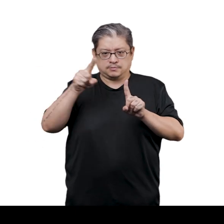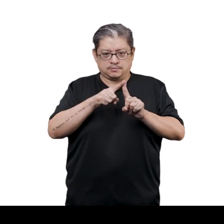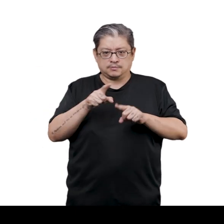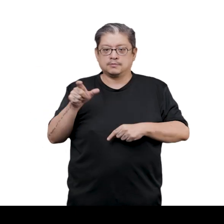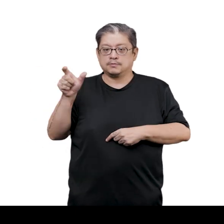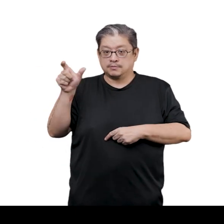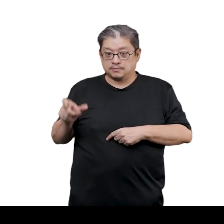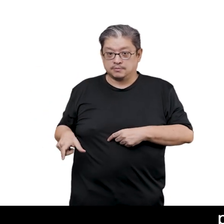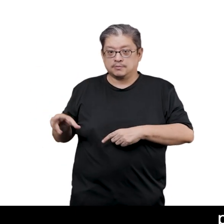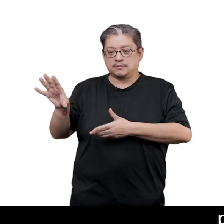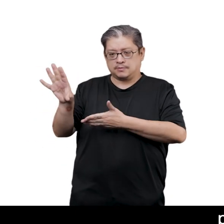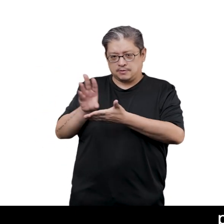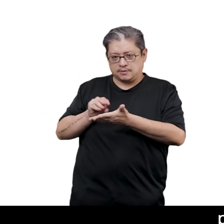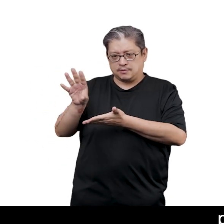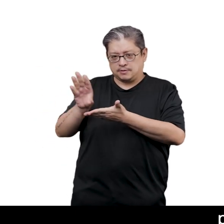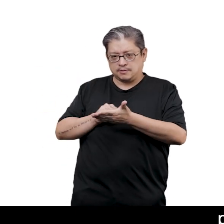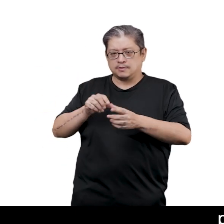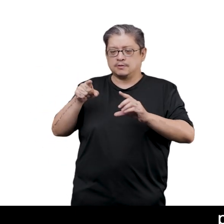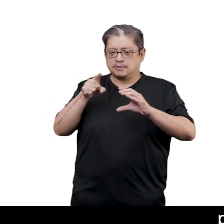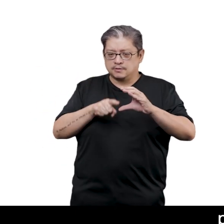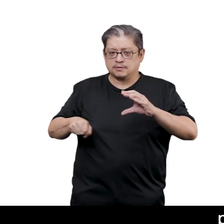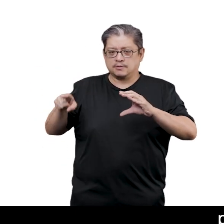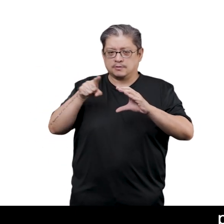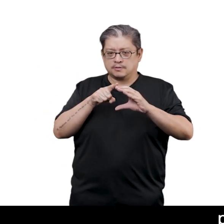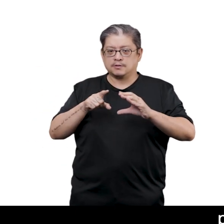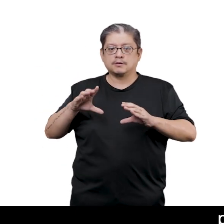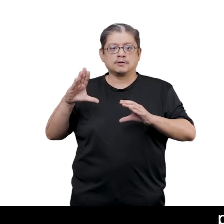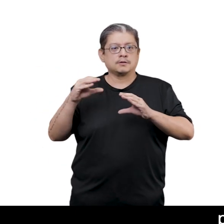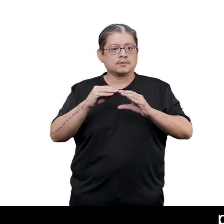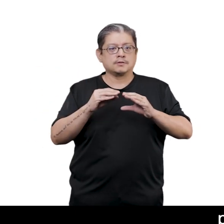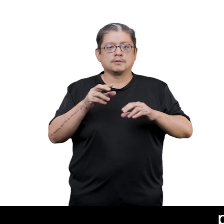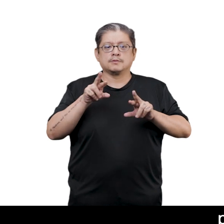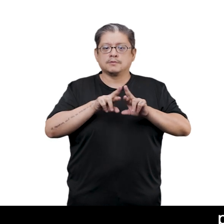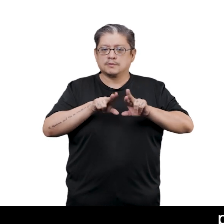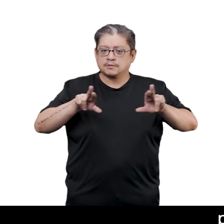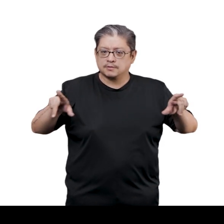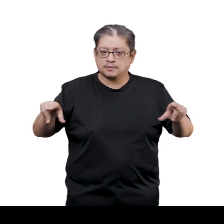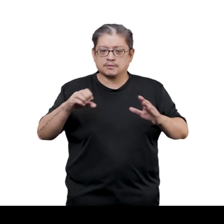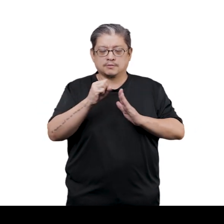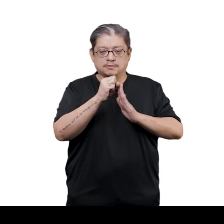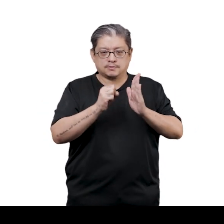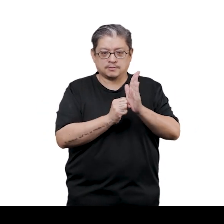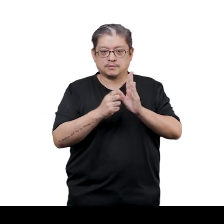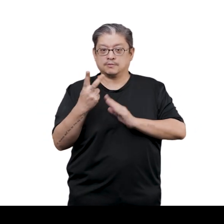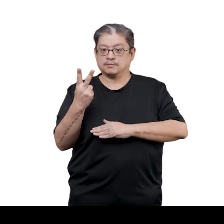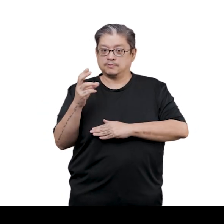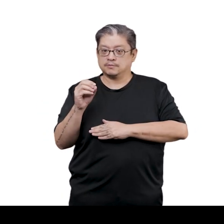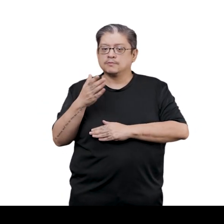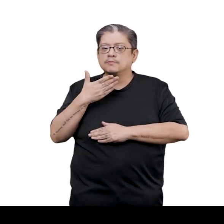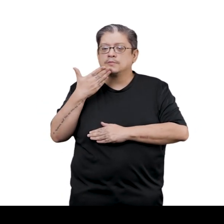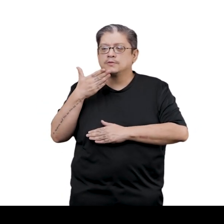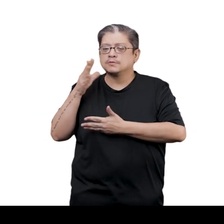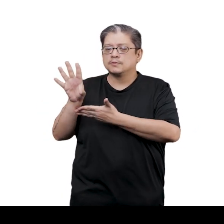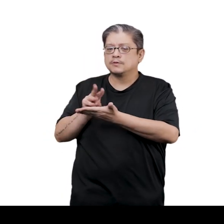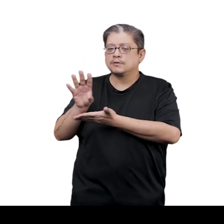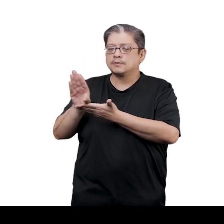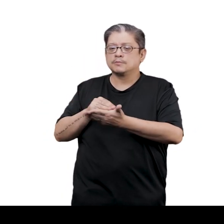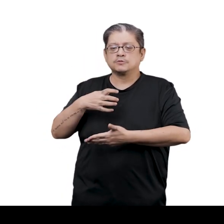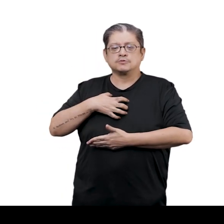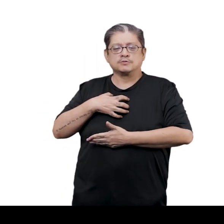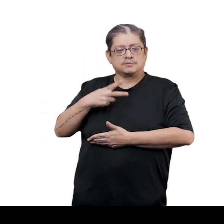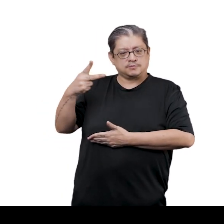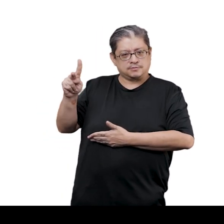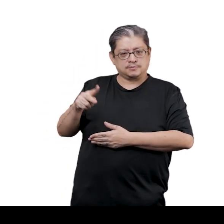artista replica círculos produzidos por diversos artistas ao longo do século XX, mimetizando seus estilos e modos de